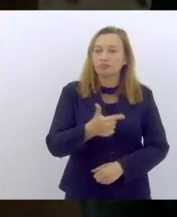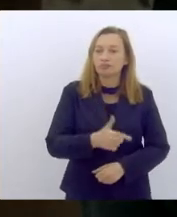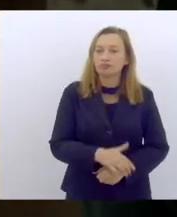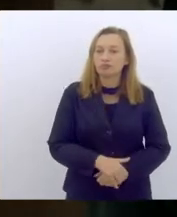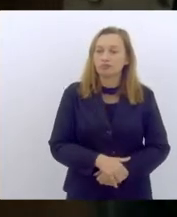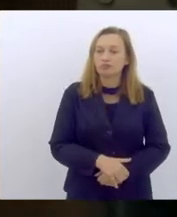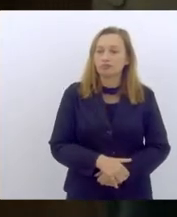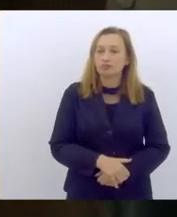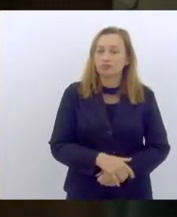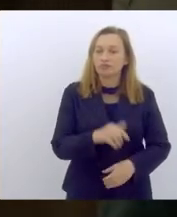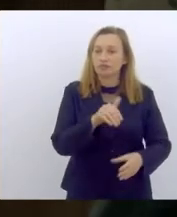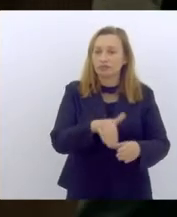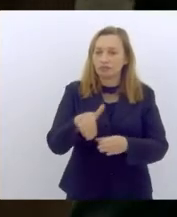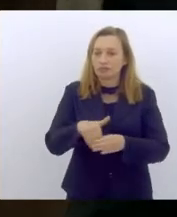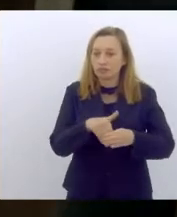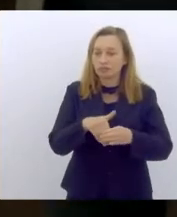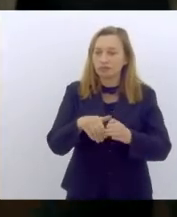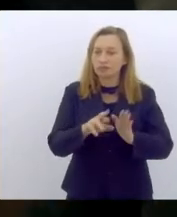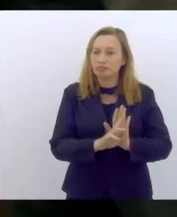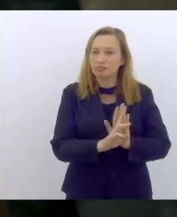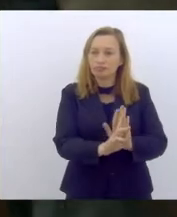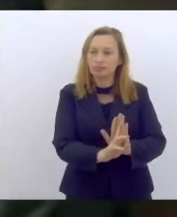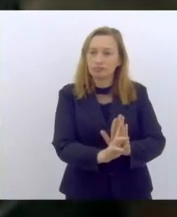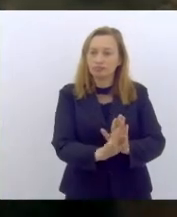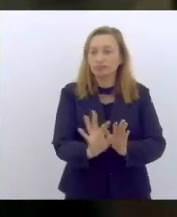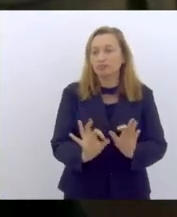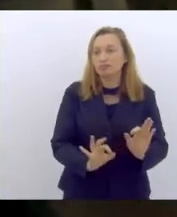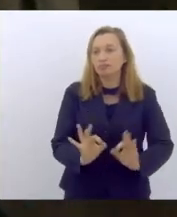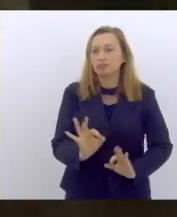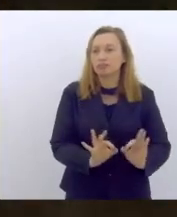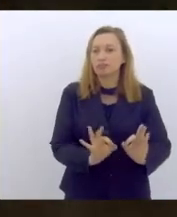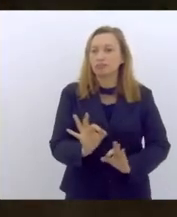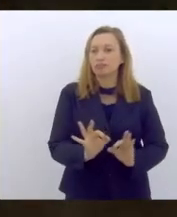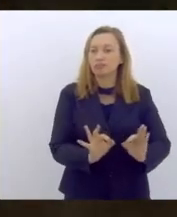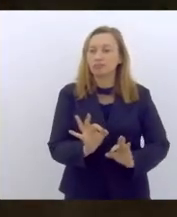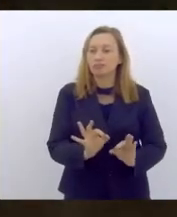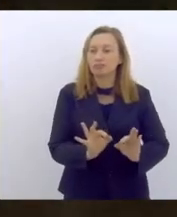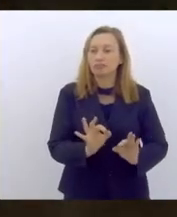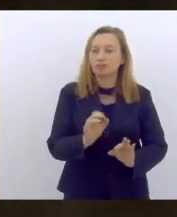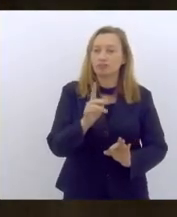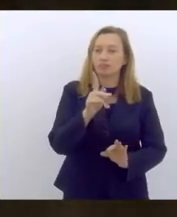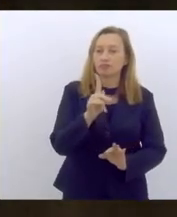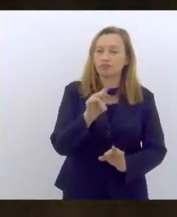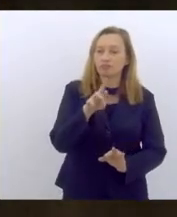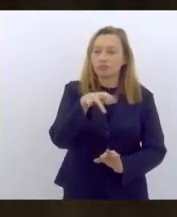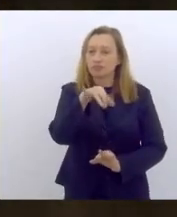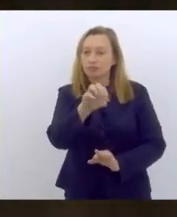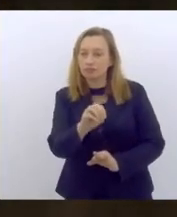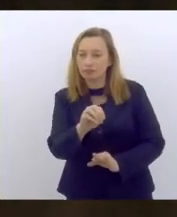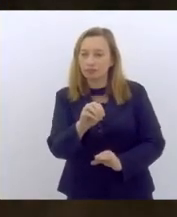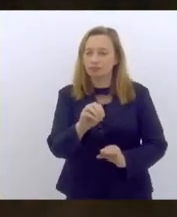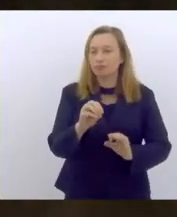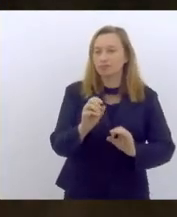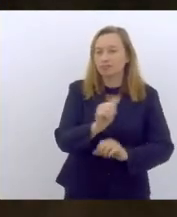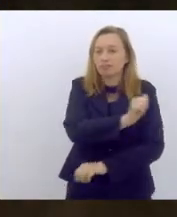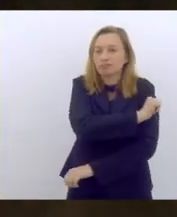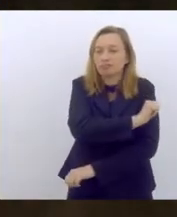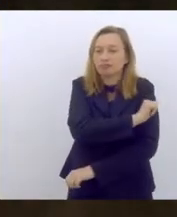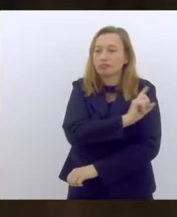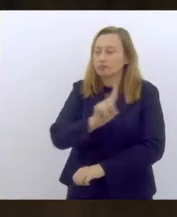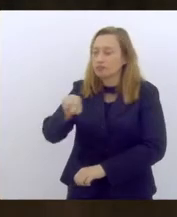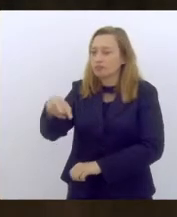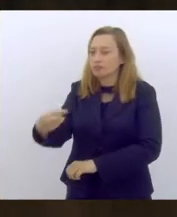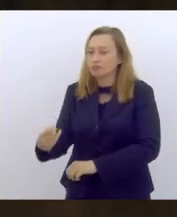as eleições desses representantes serão organizados pelo grêmio estudantil ou outro estudante